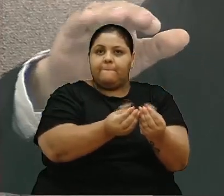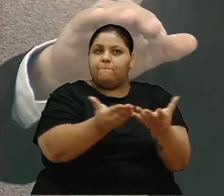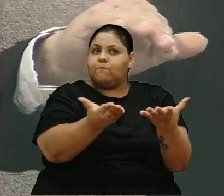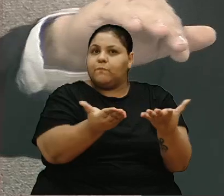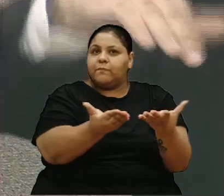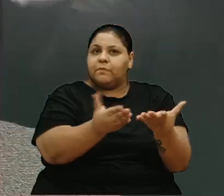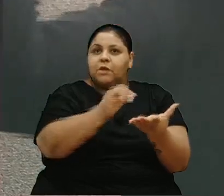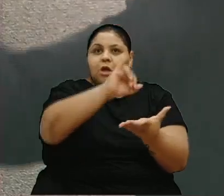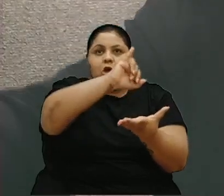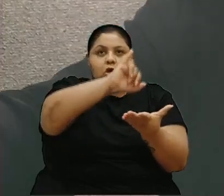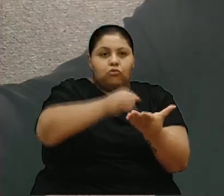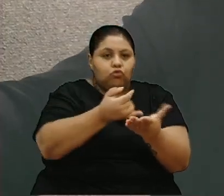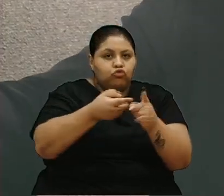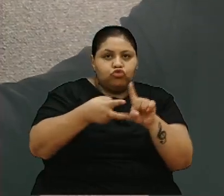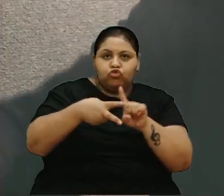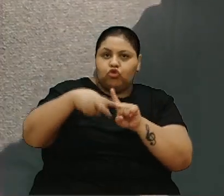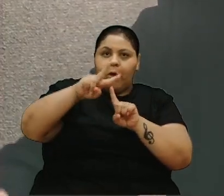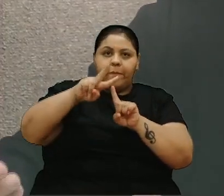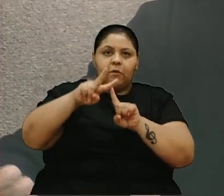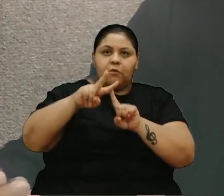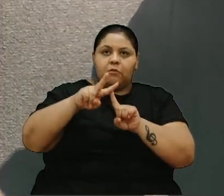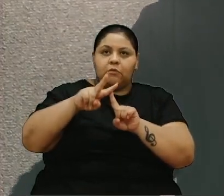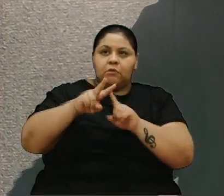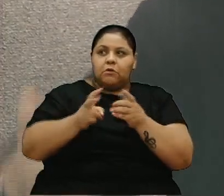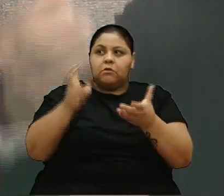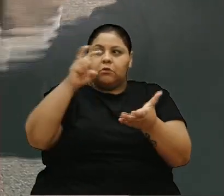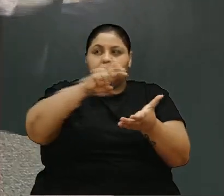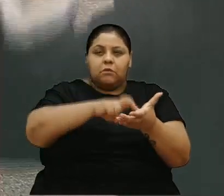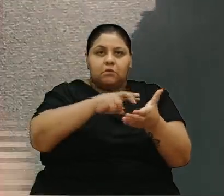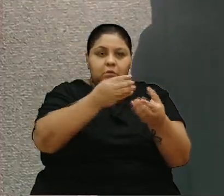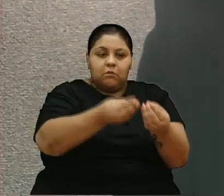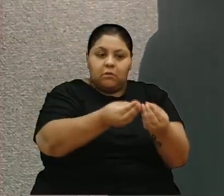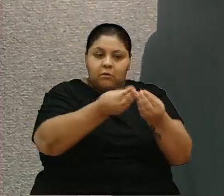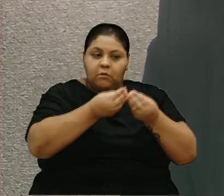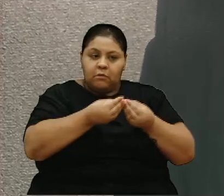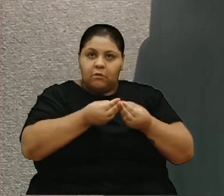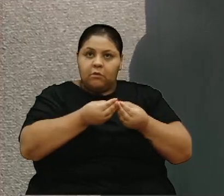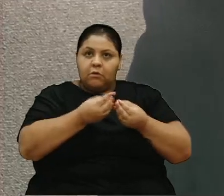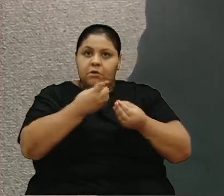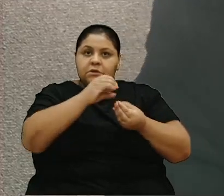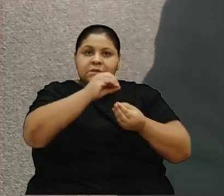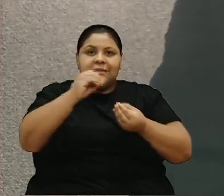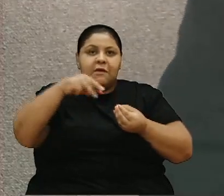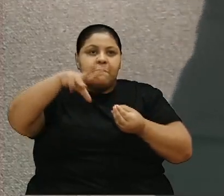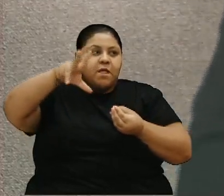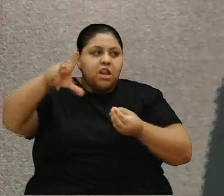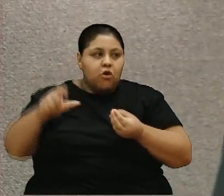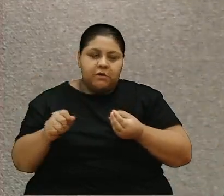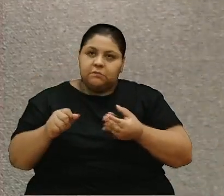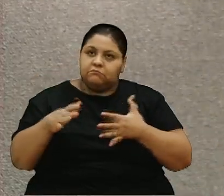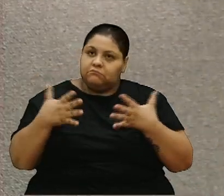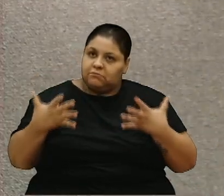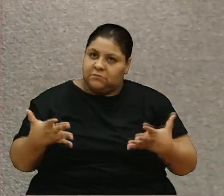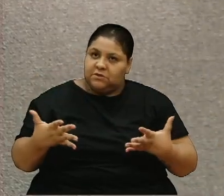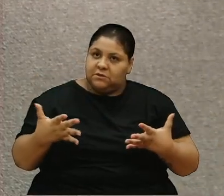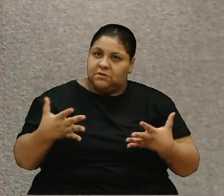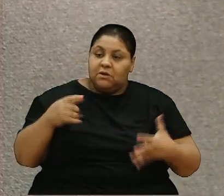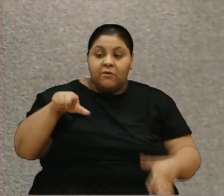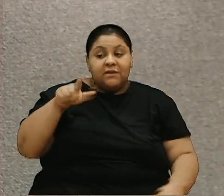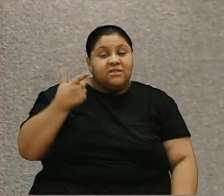Basicamente, os juros dobram e os bancos receberão 100 bilhões. Então, esse